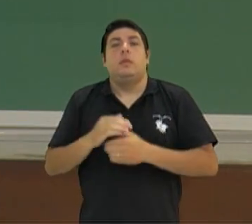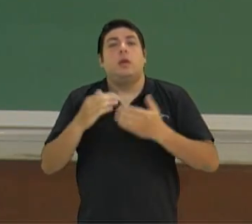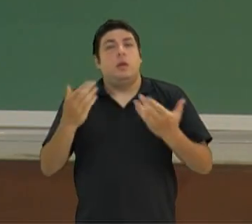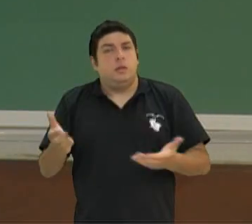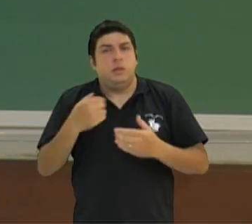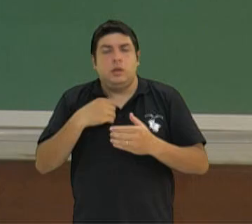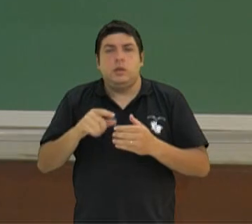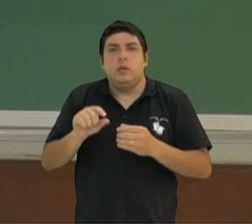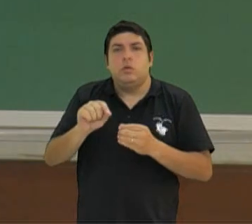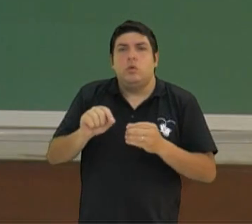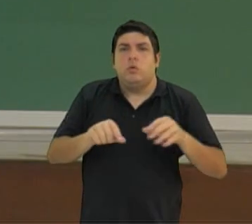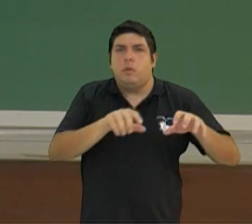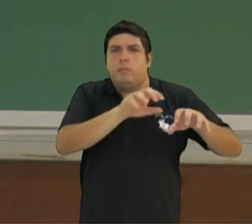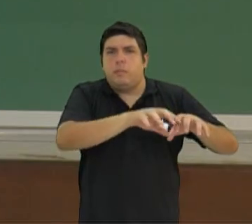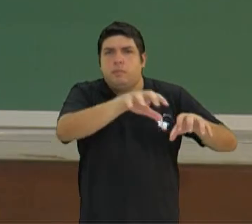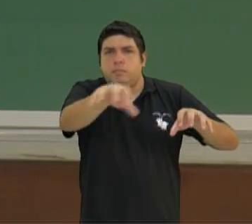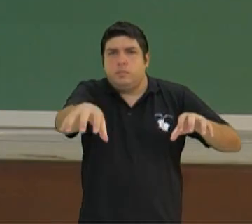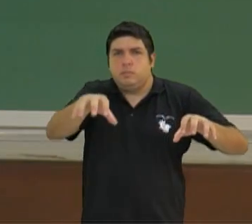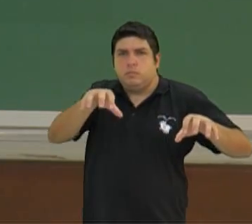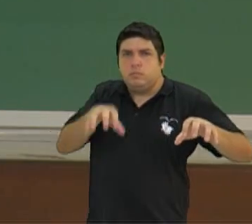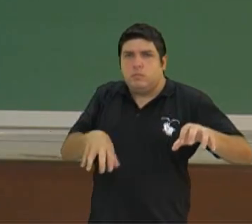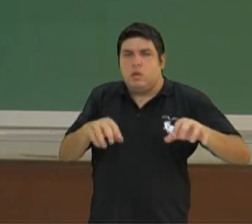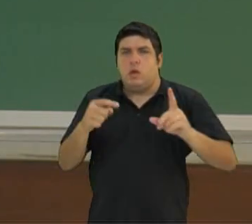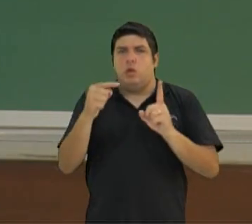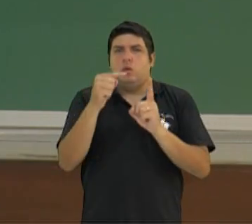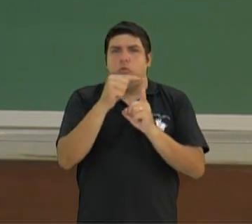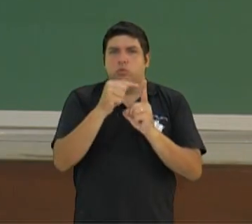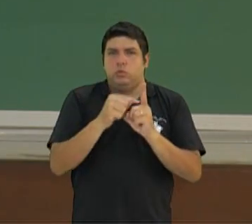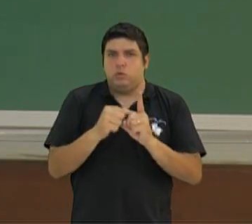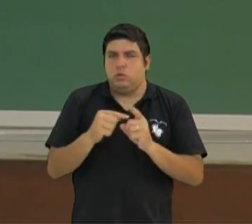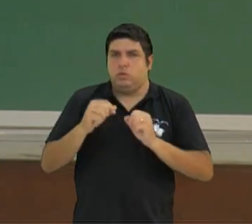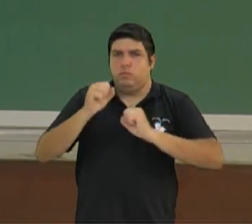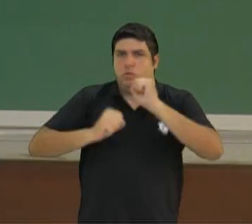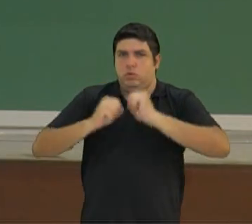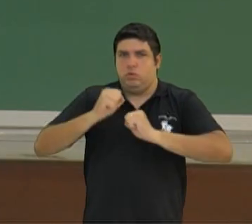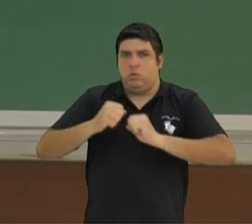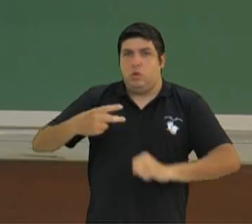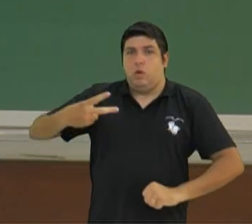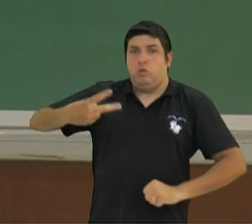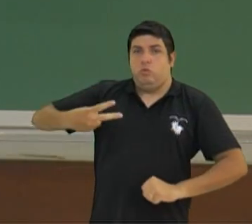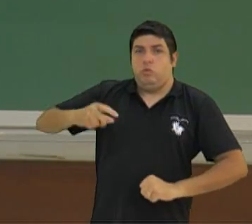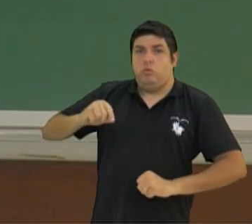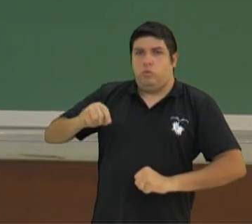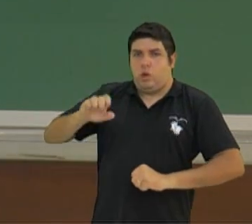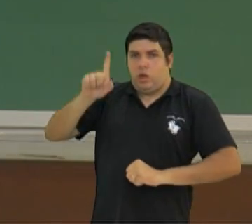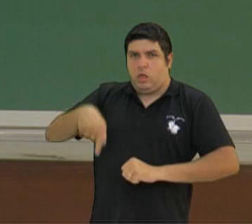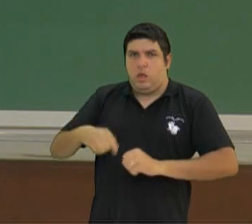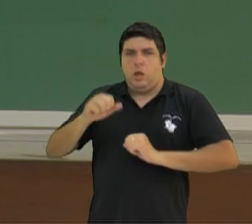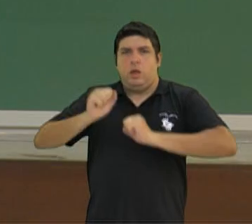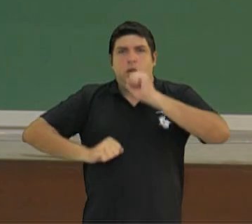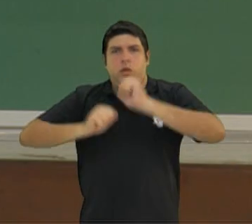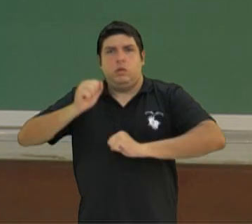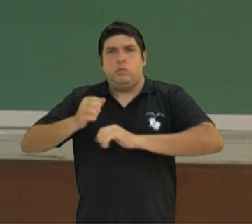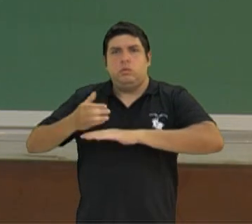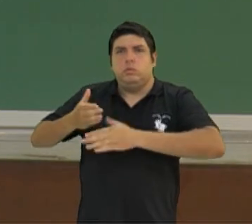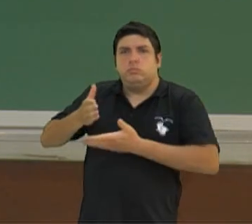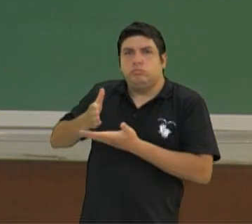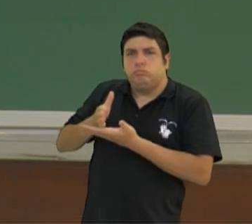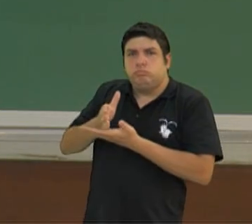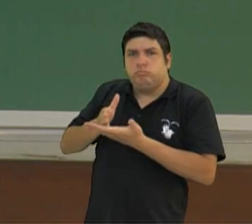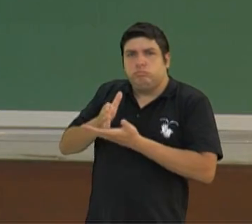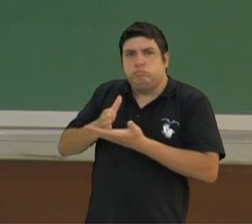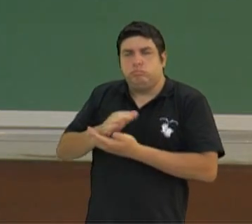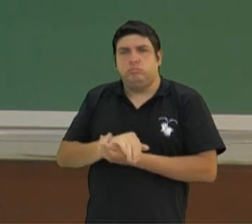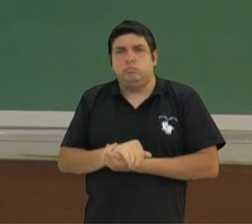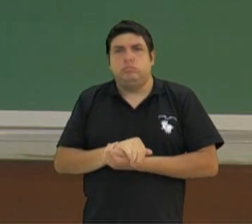dessa divisão aqui dos tipos de indústria, o 2 ali é das indústrias intermediárias que fazem as máquinas e os equipamentos. E